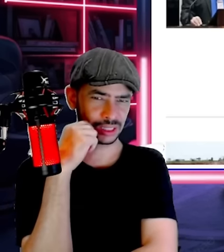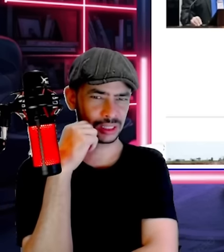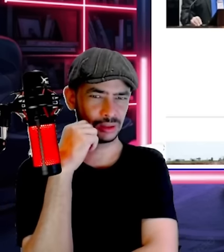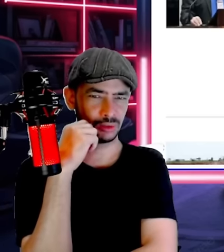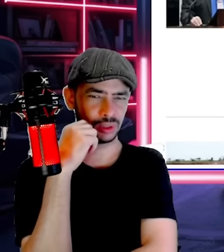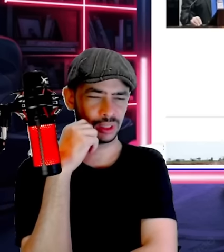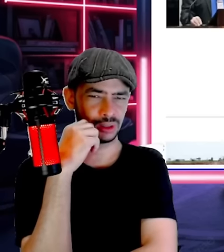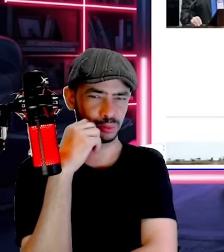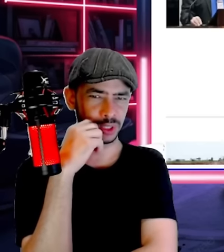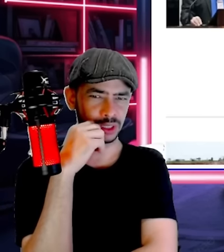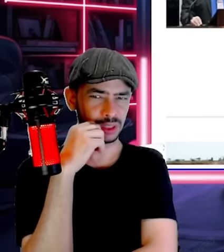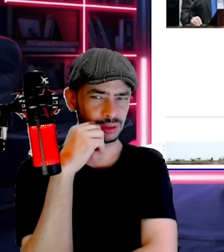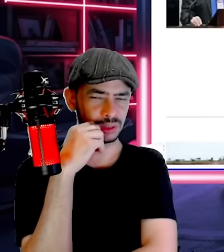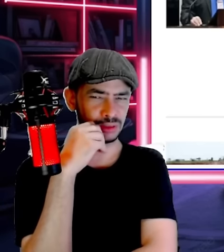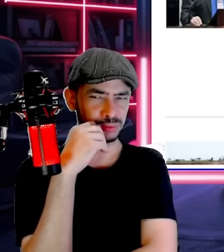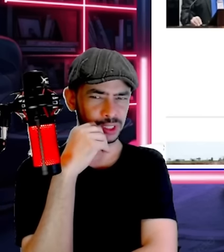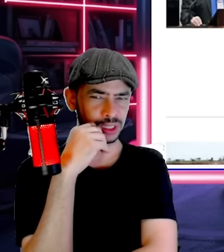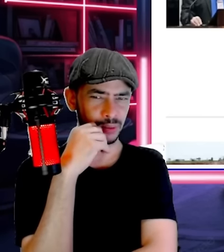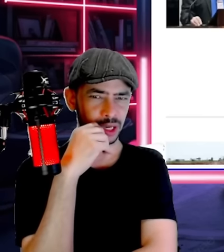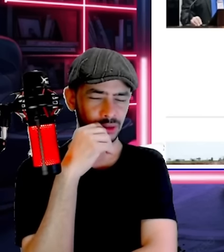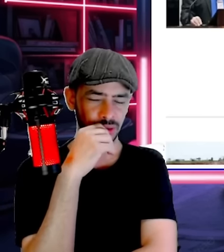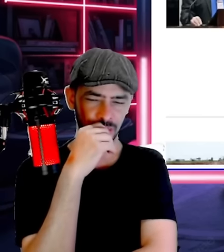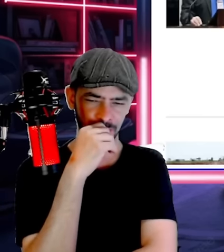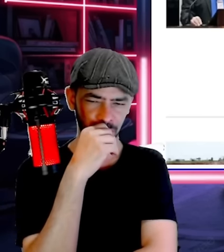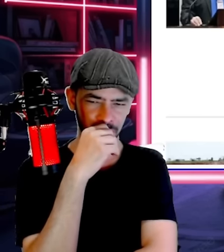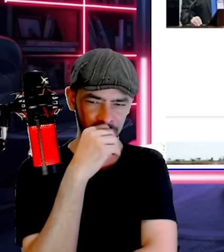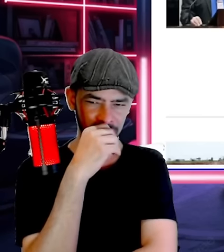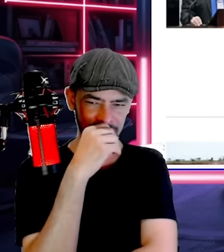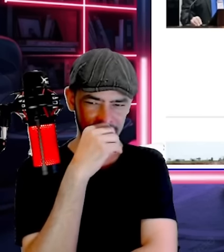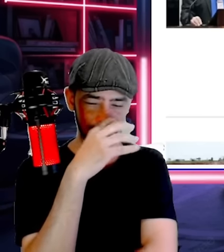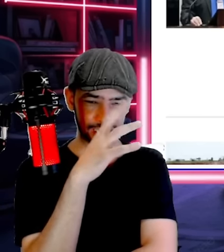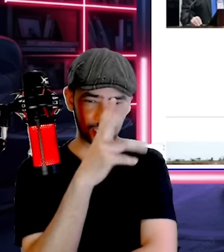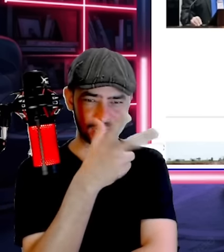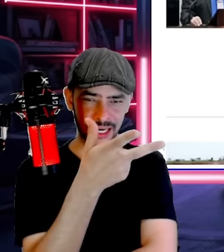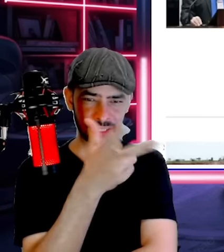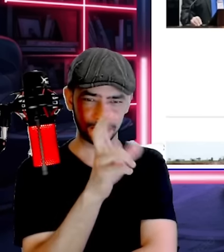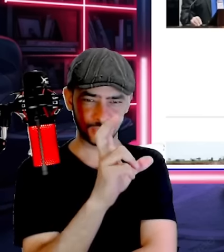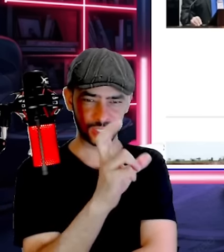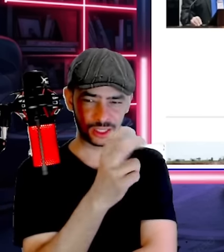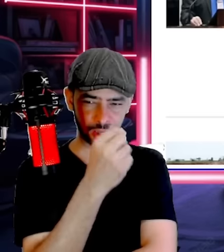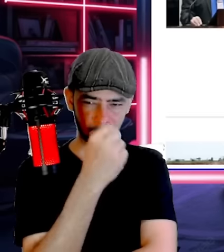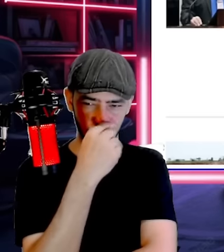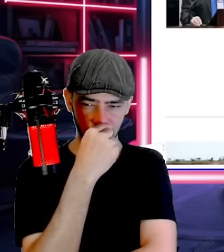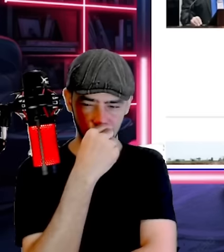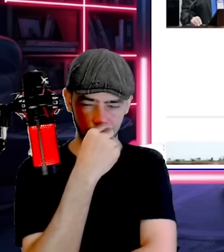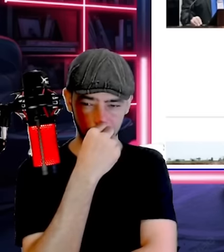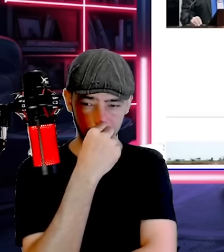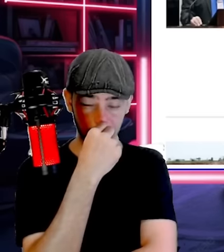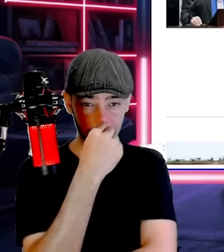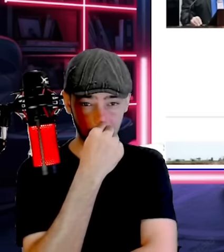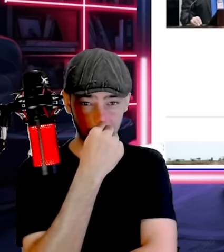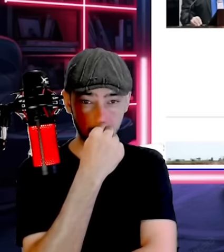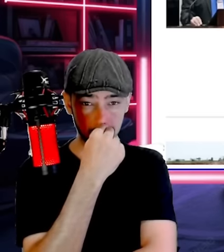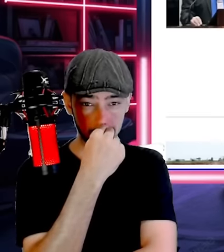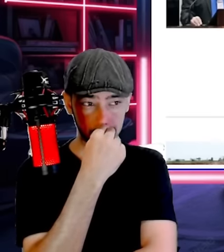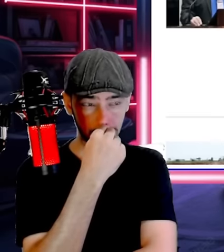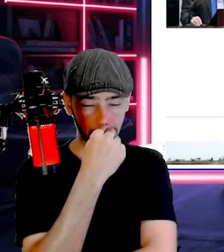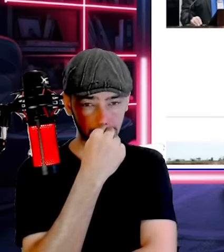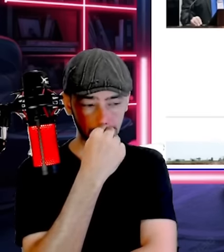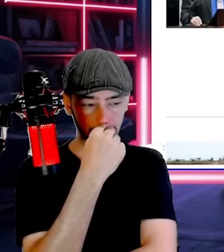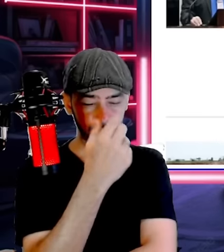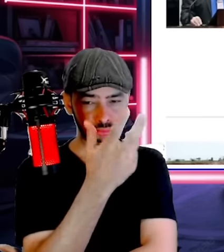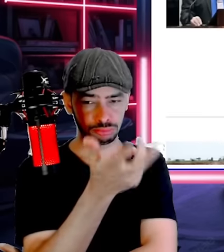que assinou ali o pedido deicho né Será Tem algum tipo de